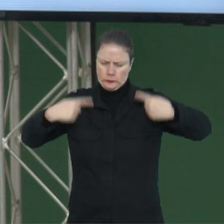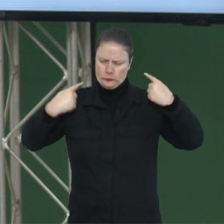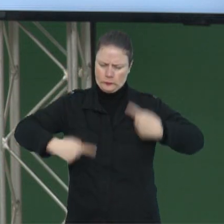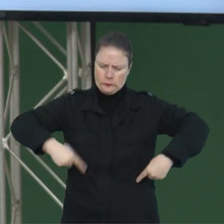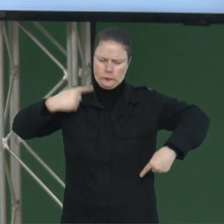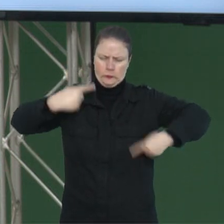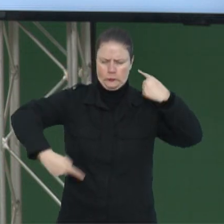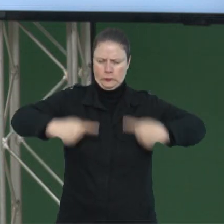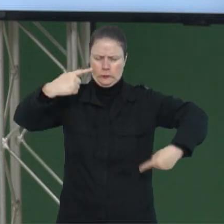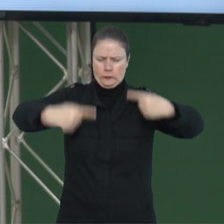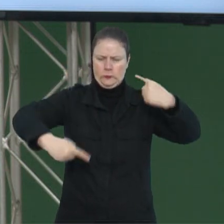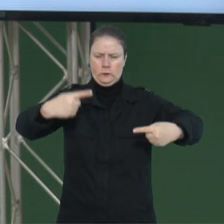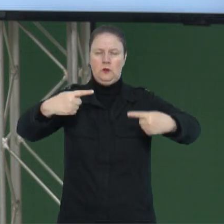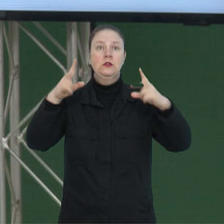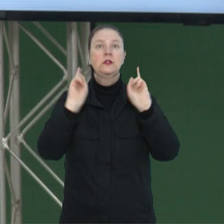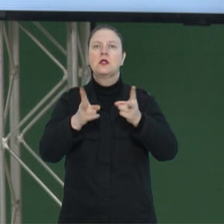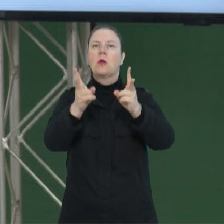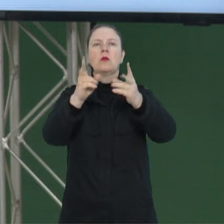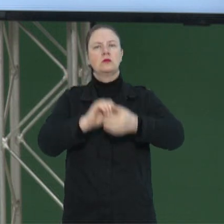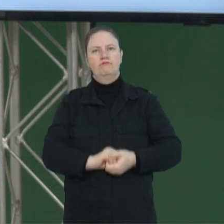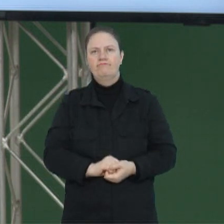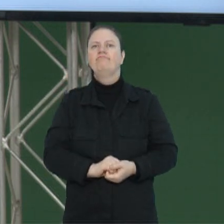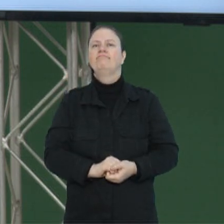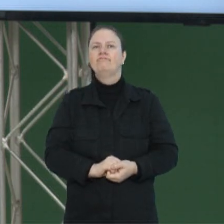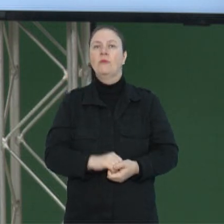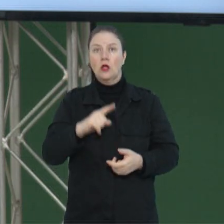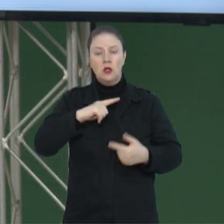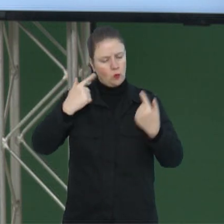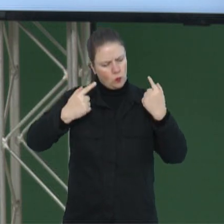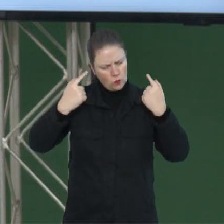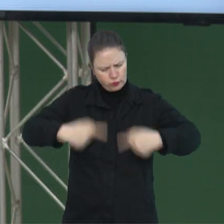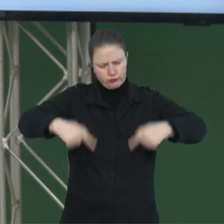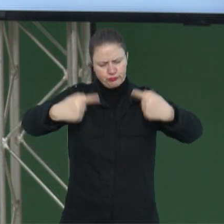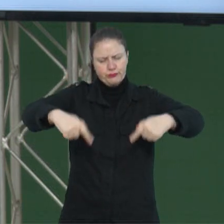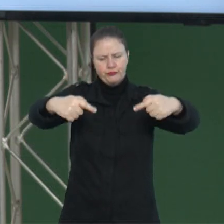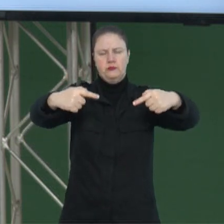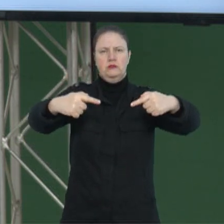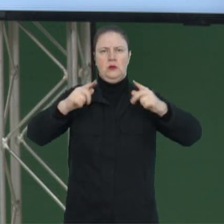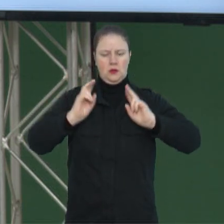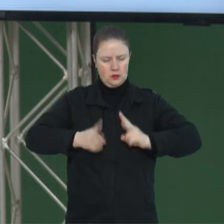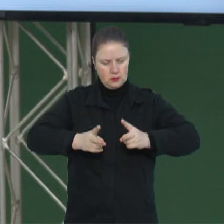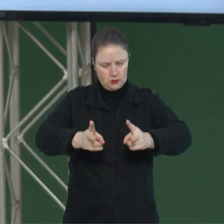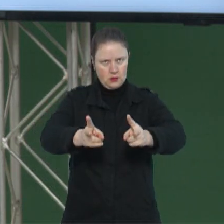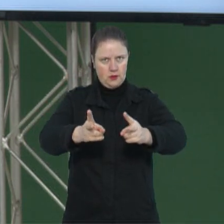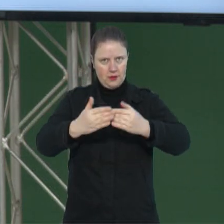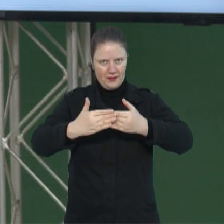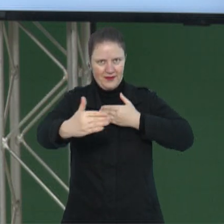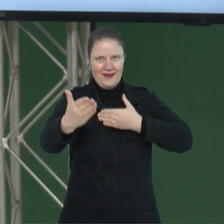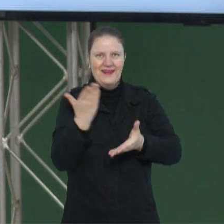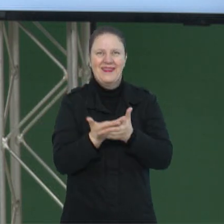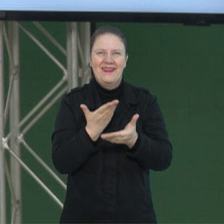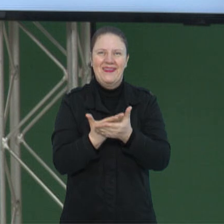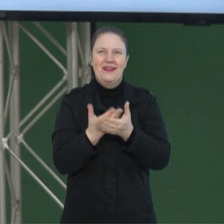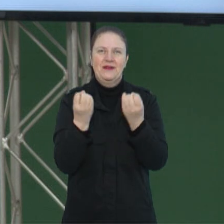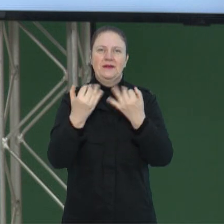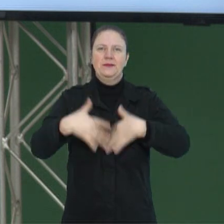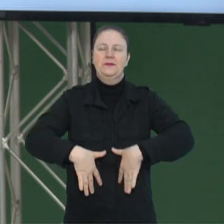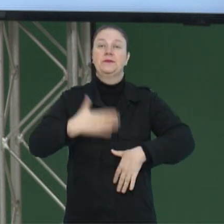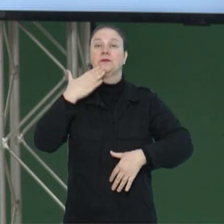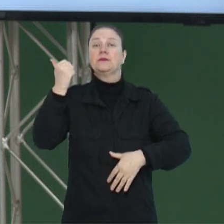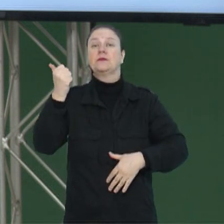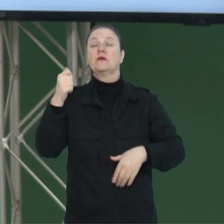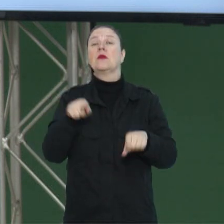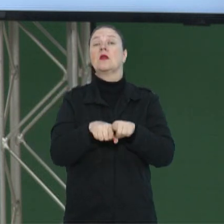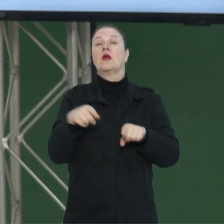negar isso depois, mas durante muito tempo isso também influenciou o pensamento dele. A gente vai falar disso mais na nossa próxima aula, tá? Platão, né, a teoria